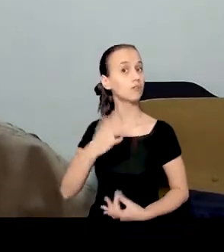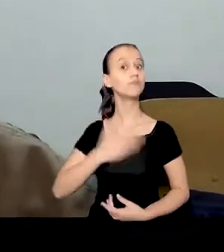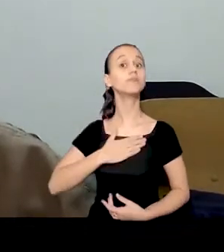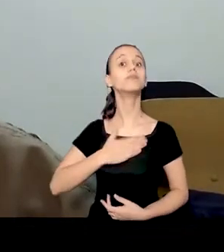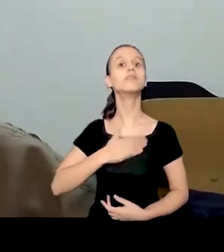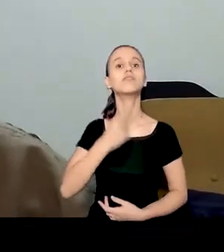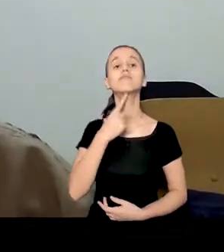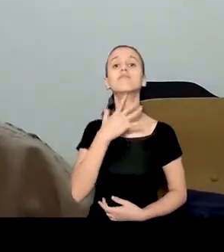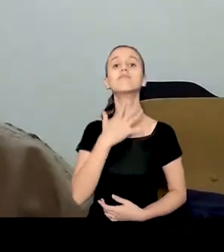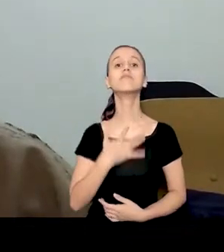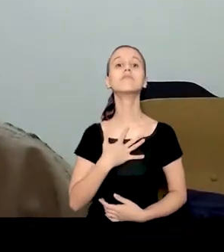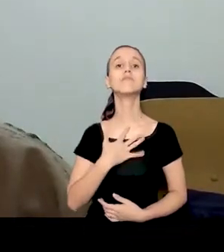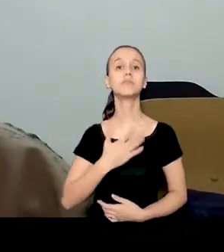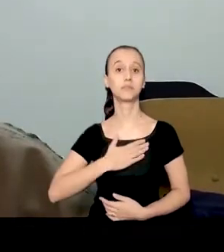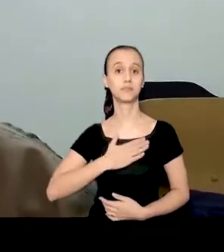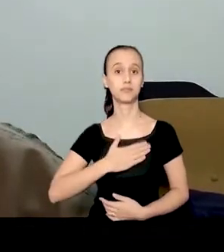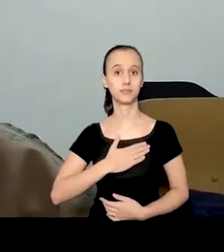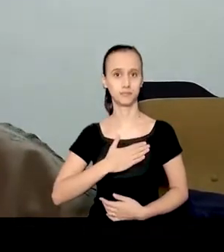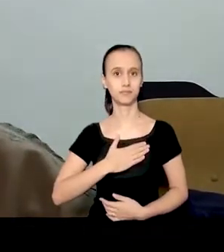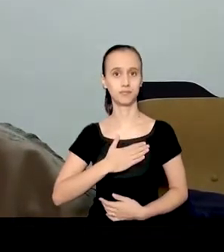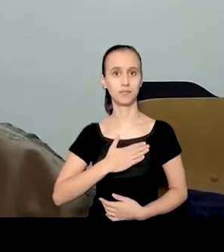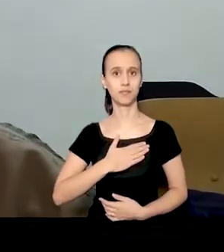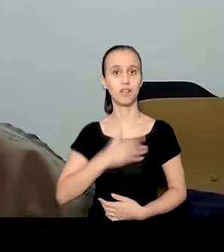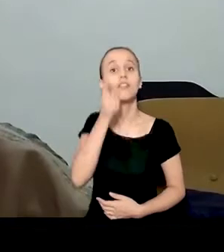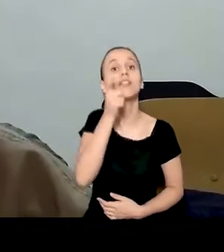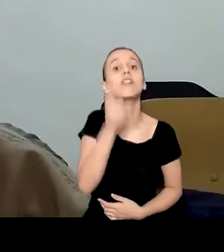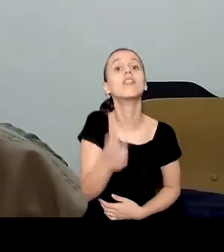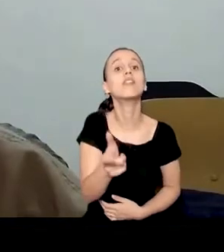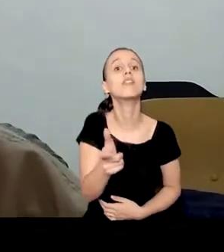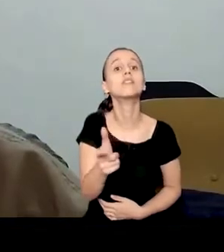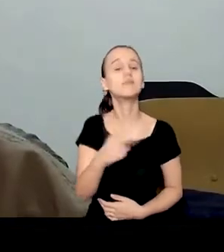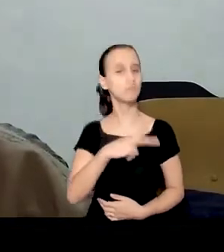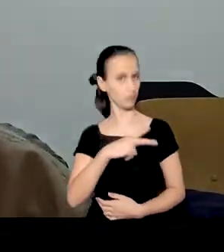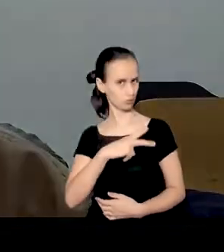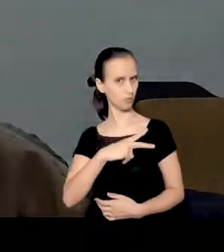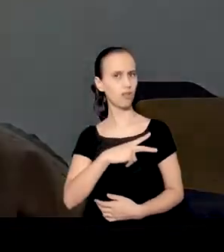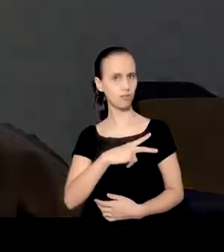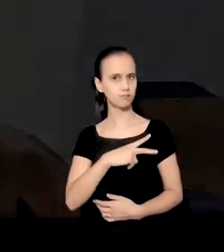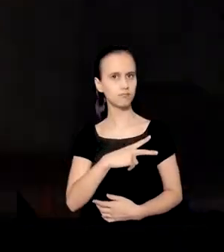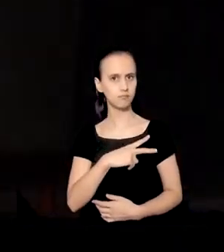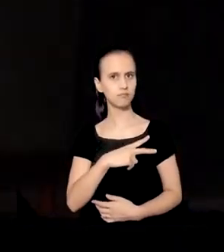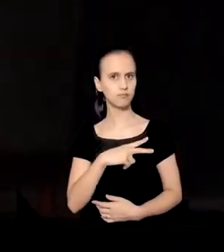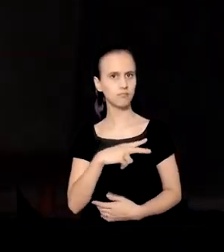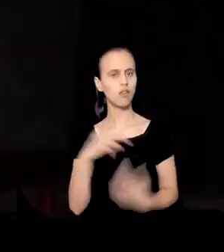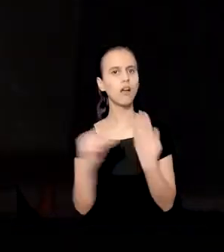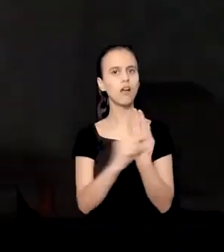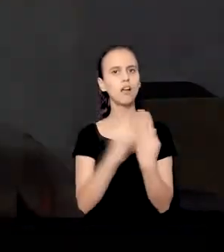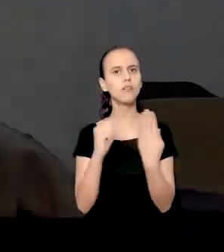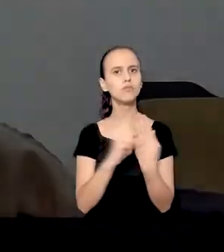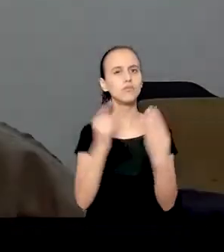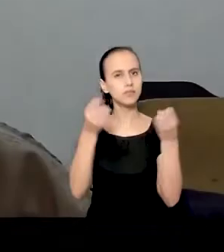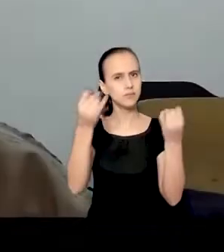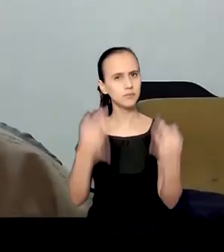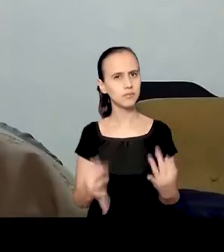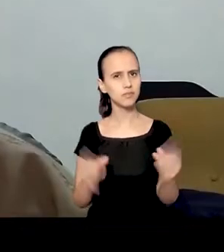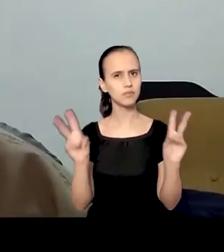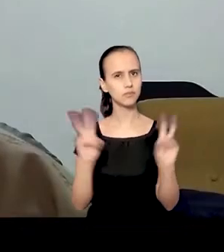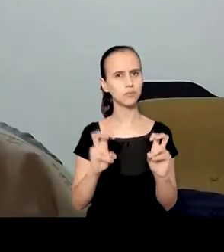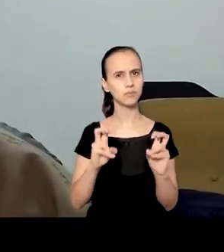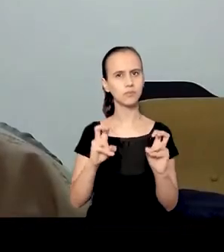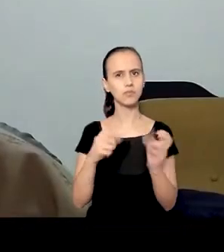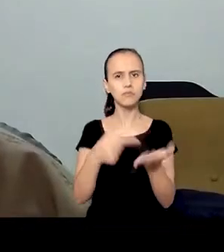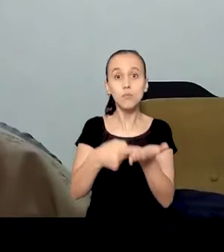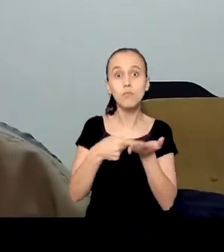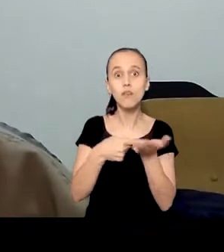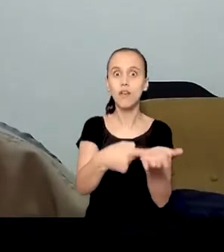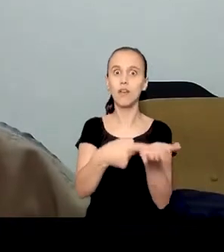forma de realização do indivíduo pelo seu interesse privado, particular, único. É o caso que Hegel vai mencionar,